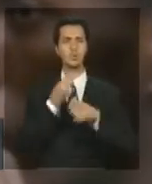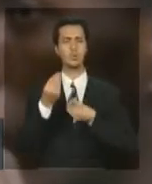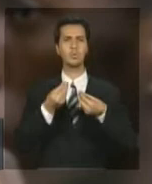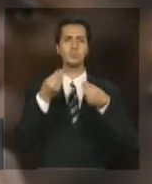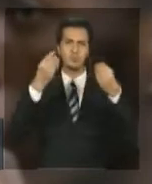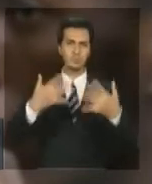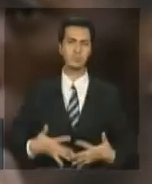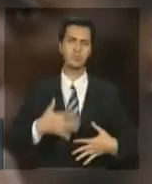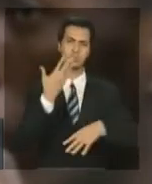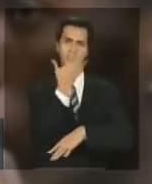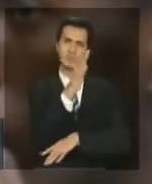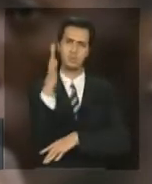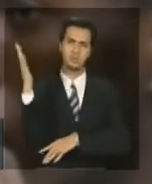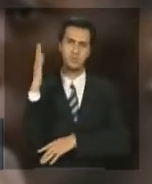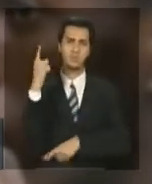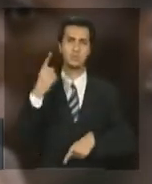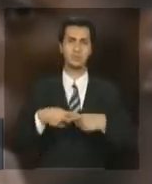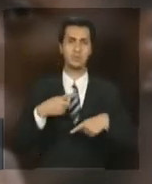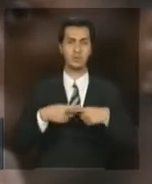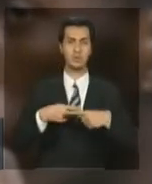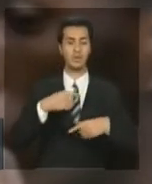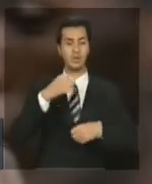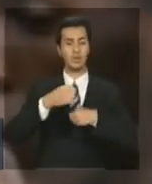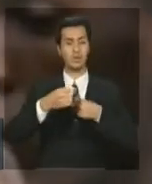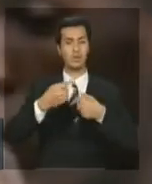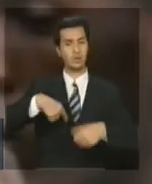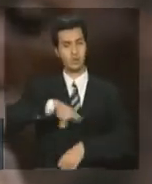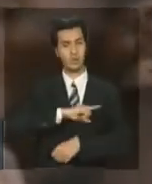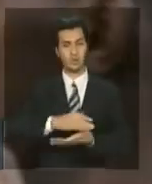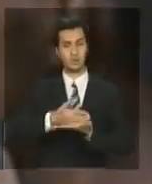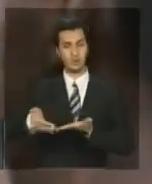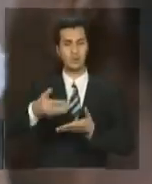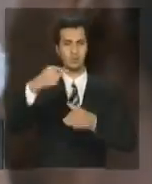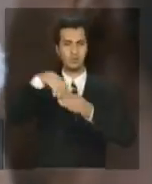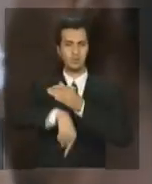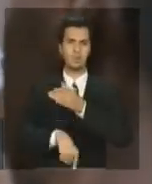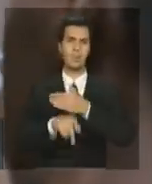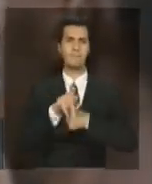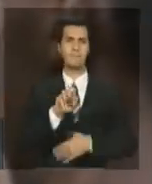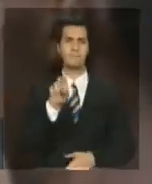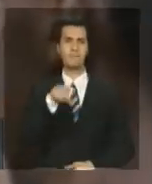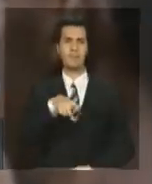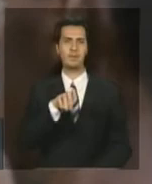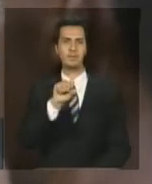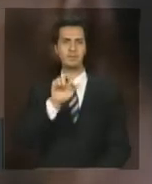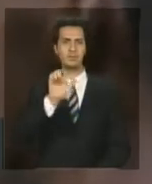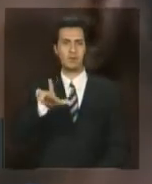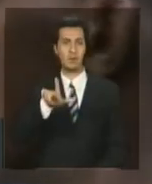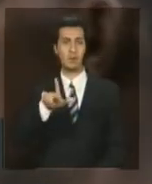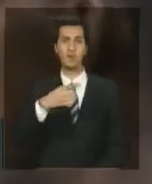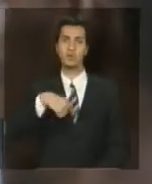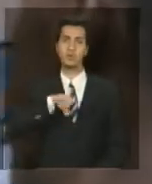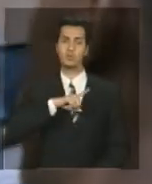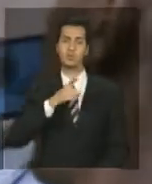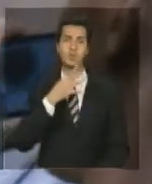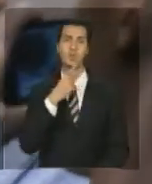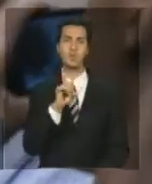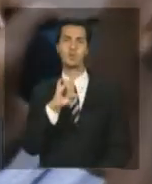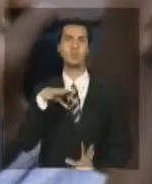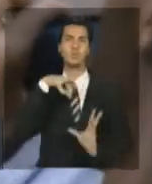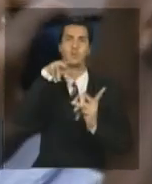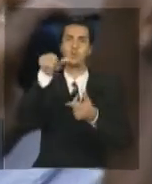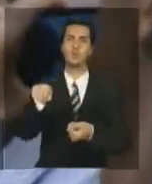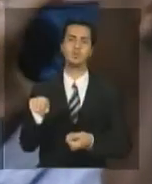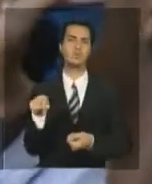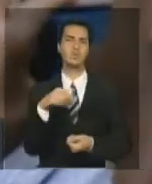ambiente, no sentido de que nós estamos entrando no pré-sal, é um tipo de exploração que nós não conhecemos, ninguém no mundo